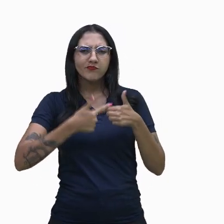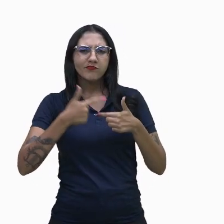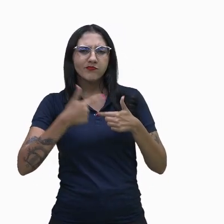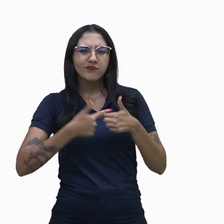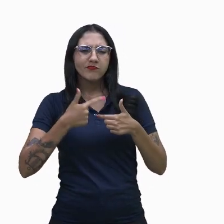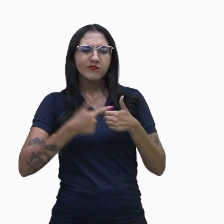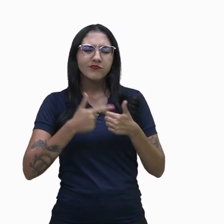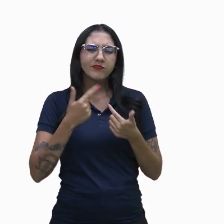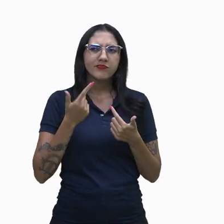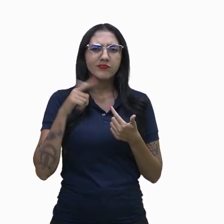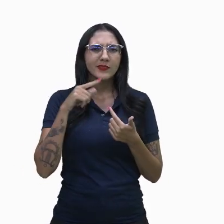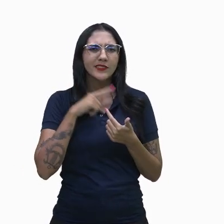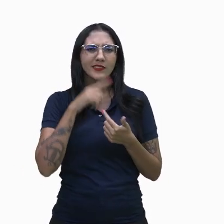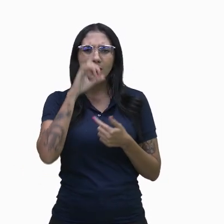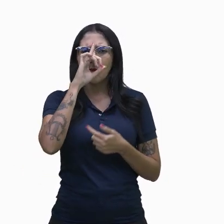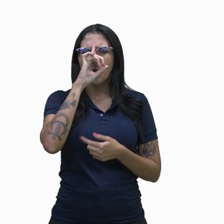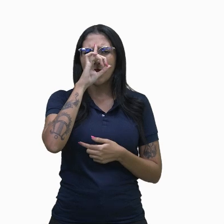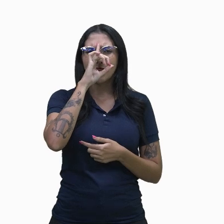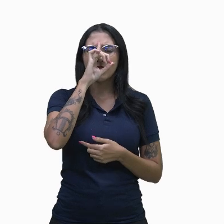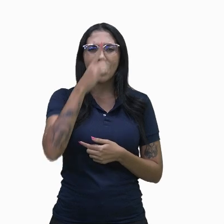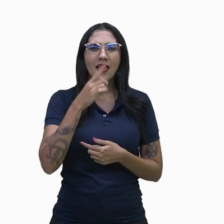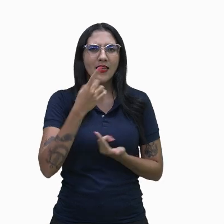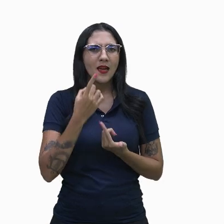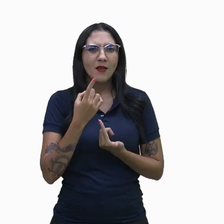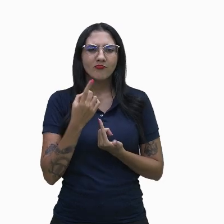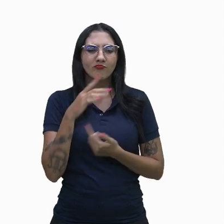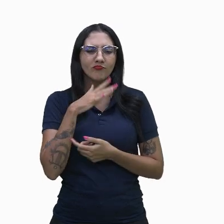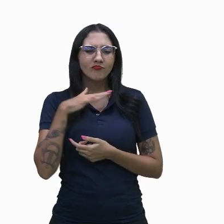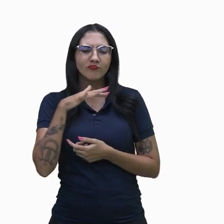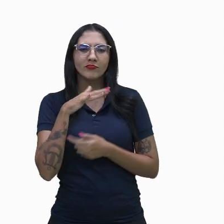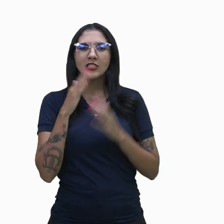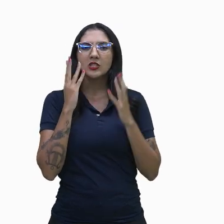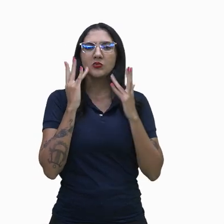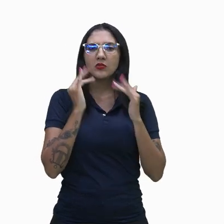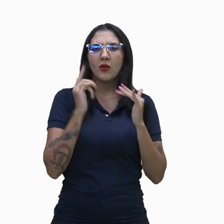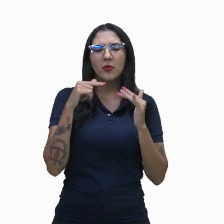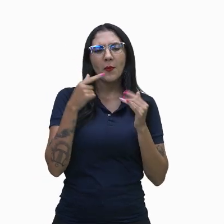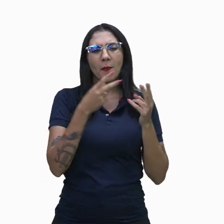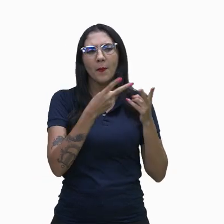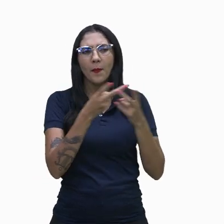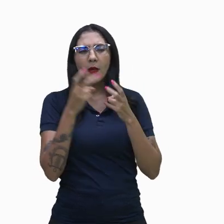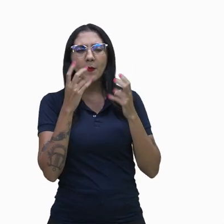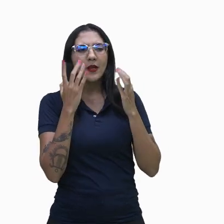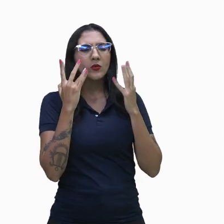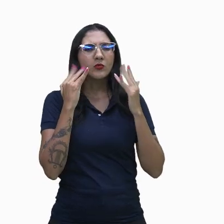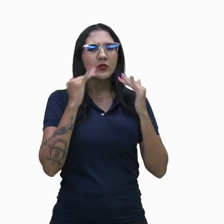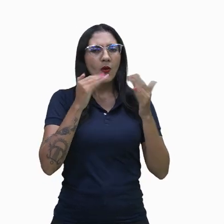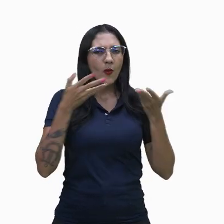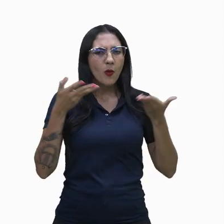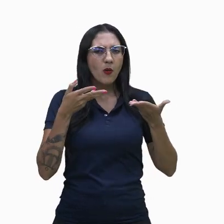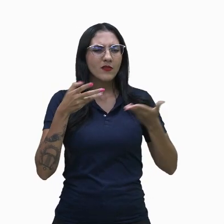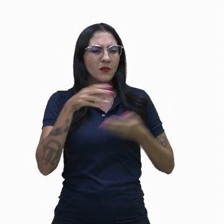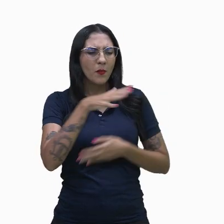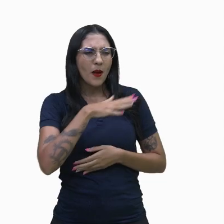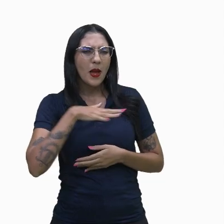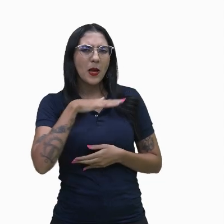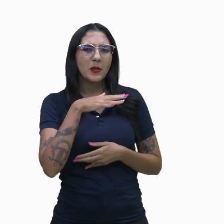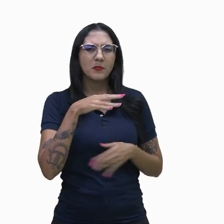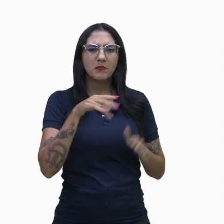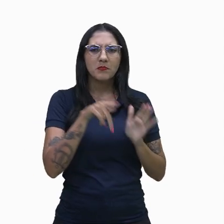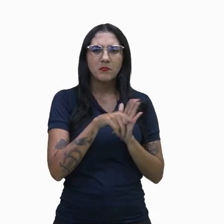vai ter uma ideia de subjugar a natureza. Então, ela vai olhar para a natureza não mais como um espaço, né, de